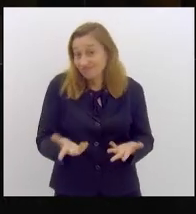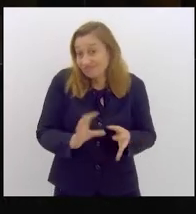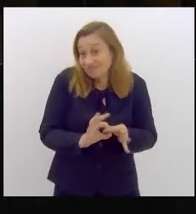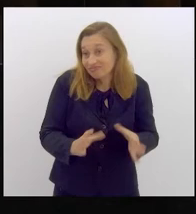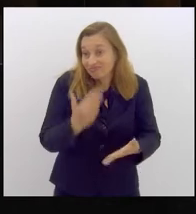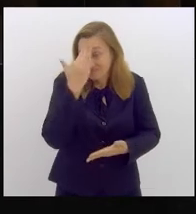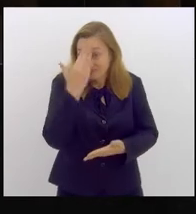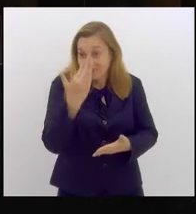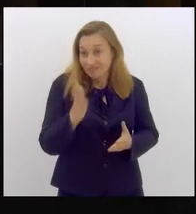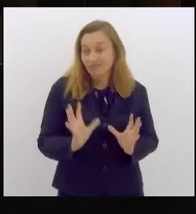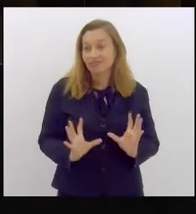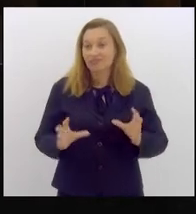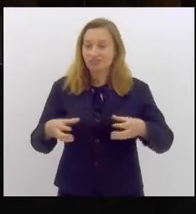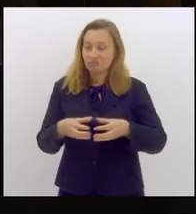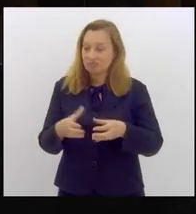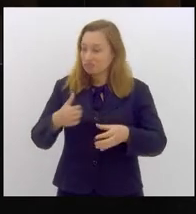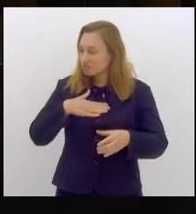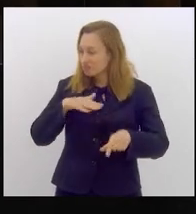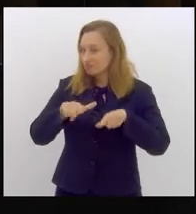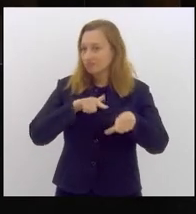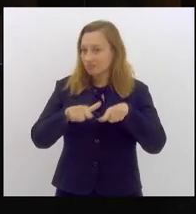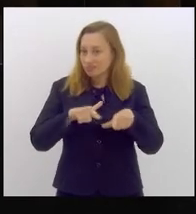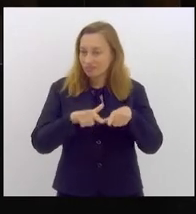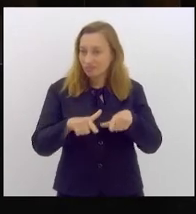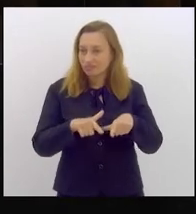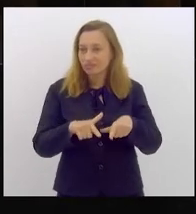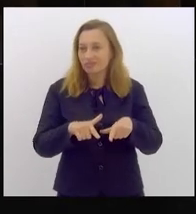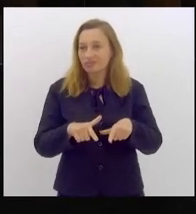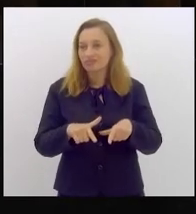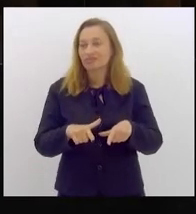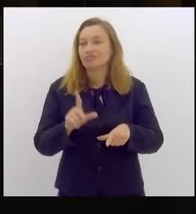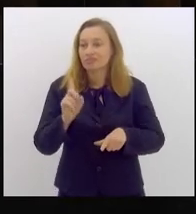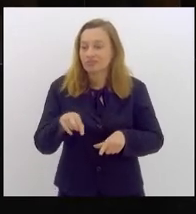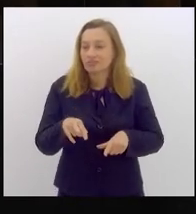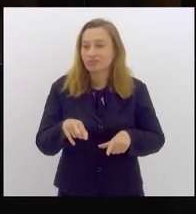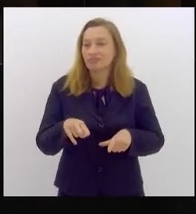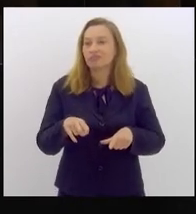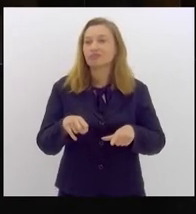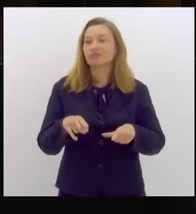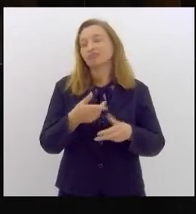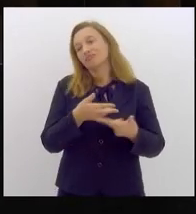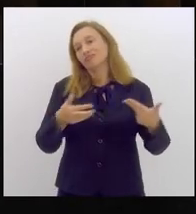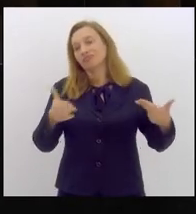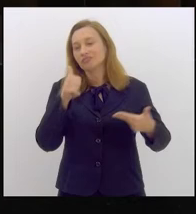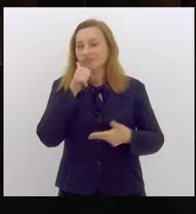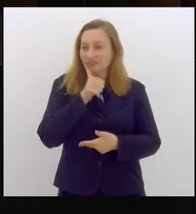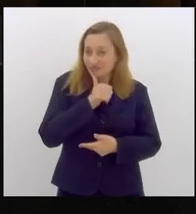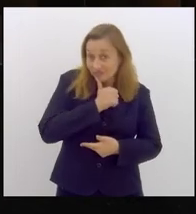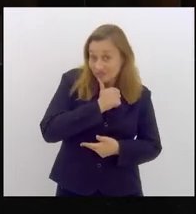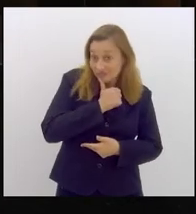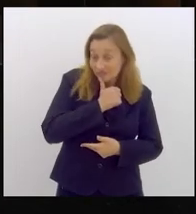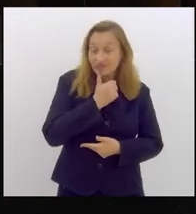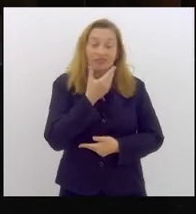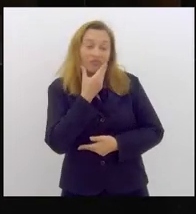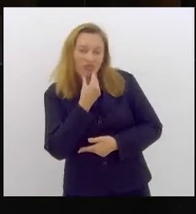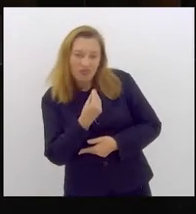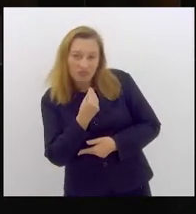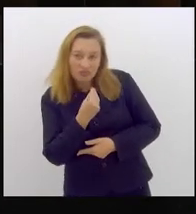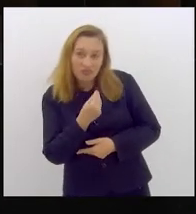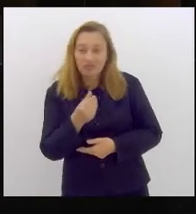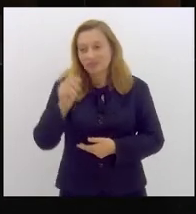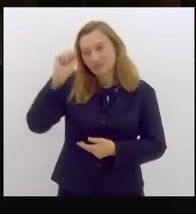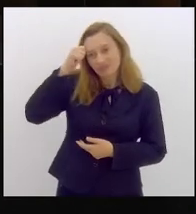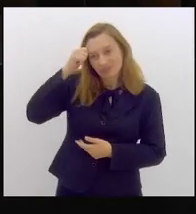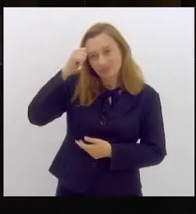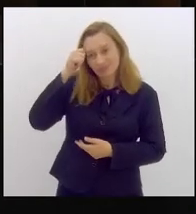a equipe do meu mandato, né, da nossa mandata, que é constituída por muitas mulheres, homens, homens